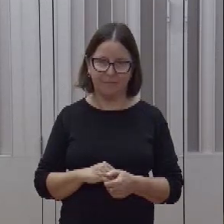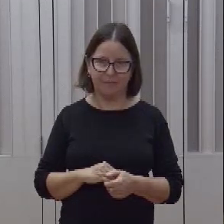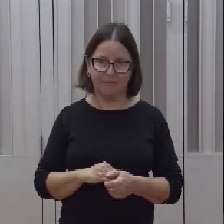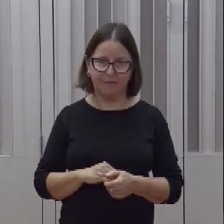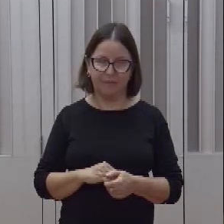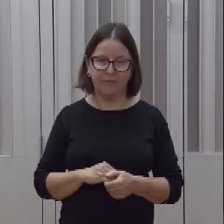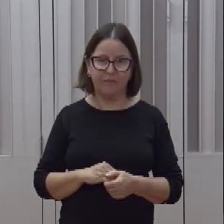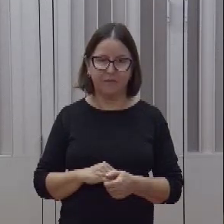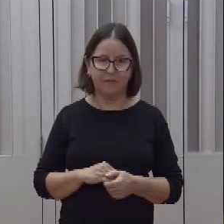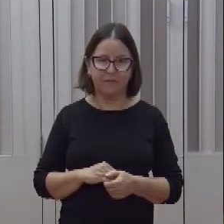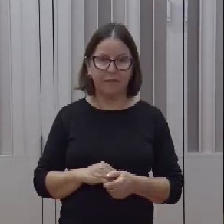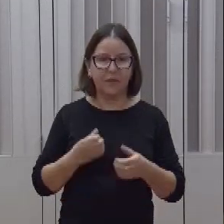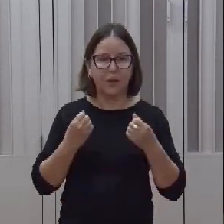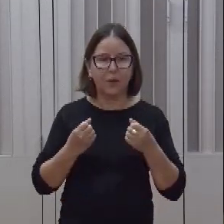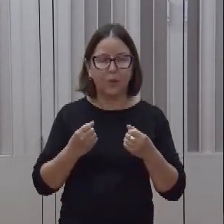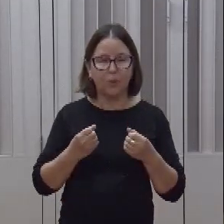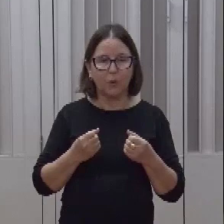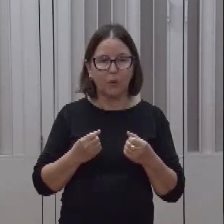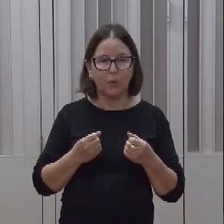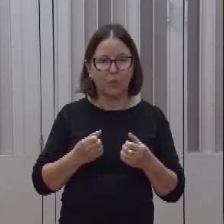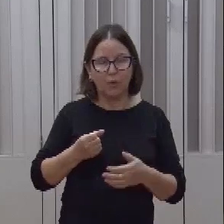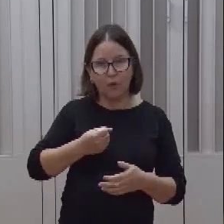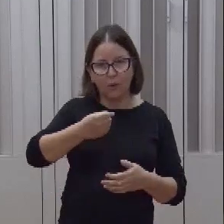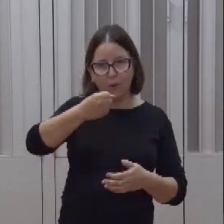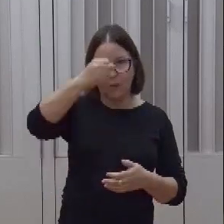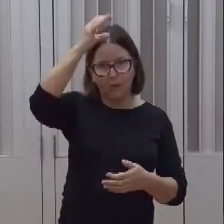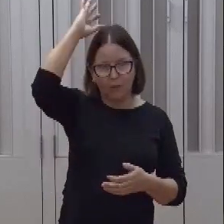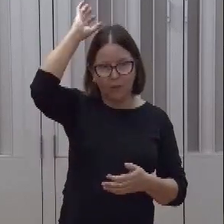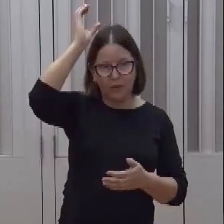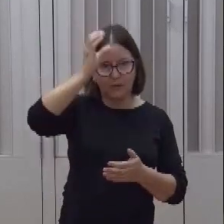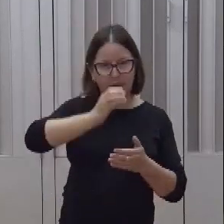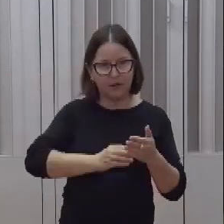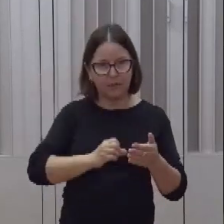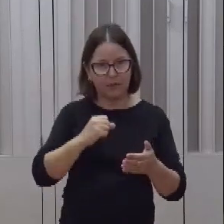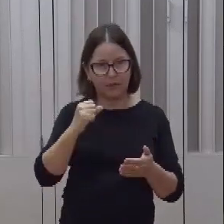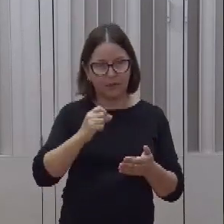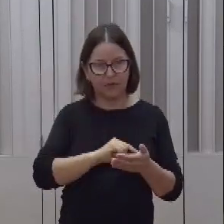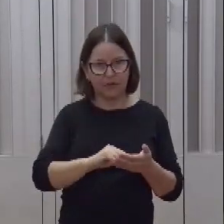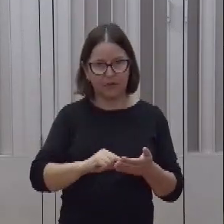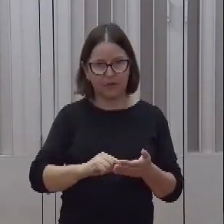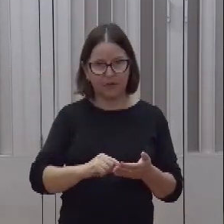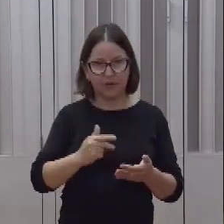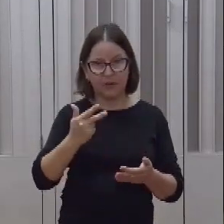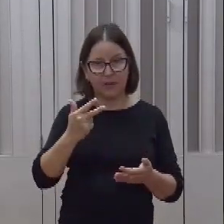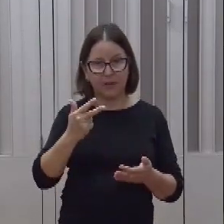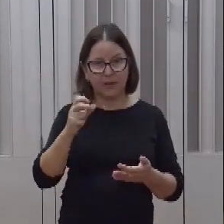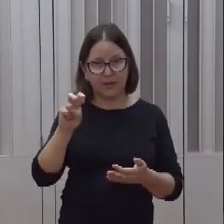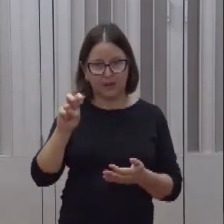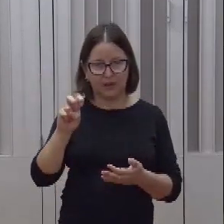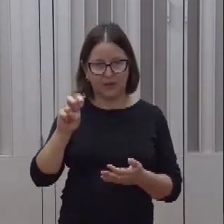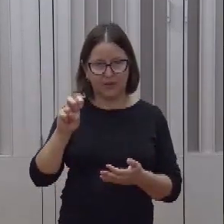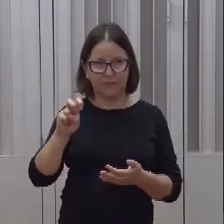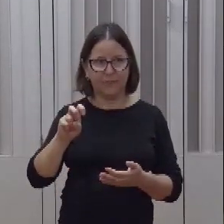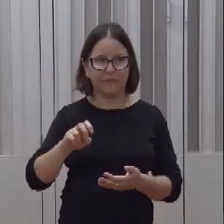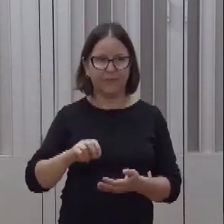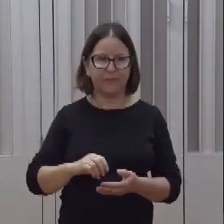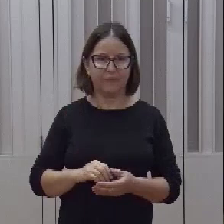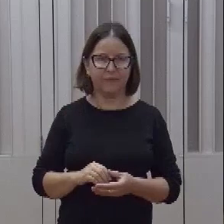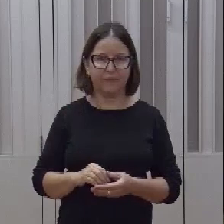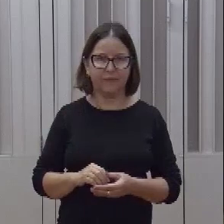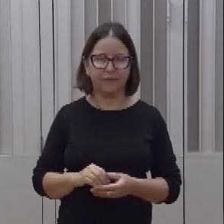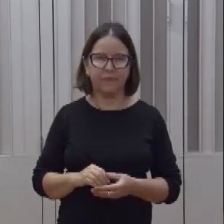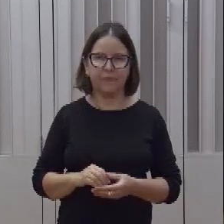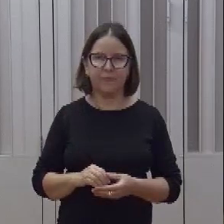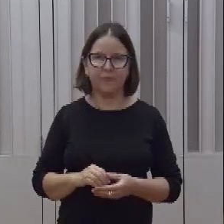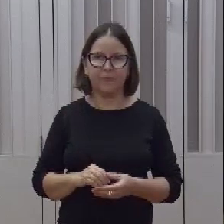Como é que fica Romanos 8:35? Como é que fica Romanos 8:35